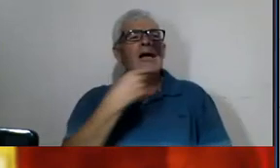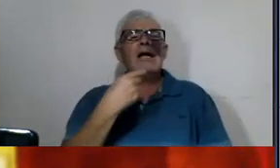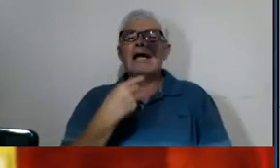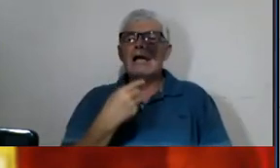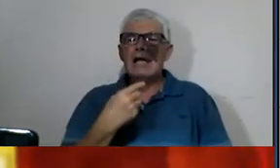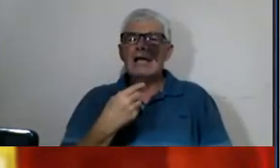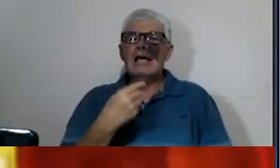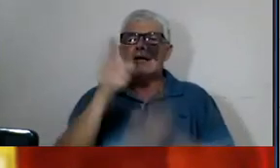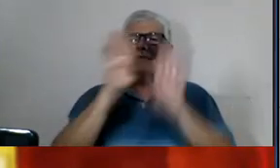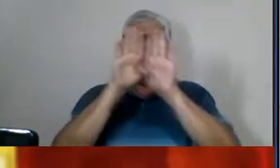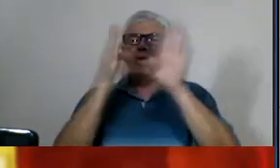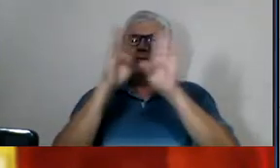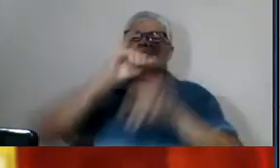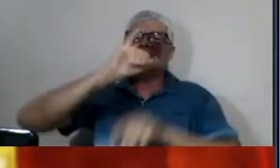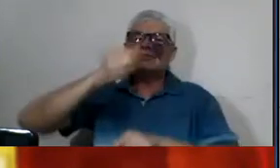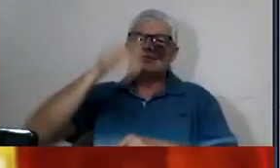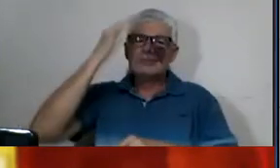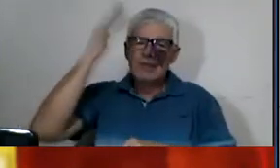Vai.